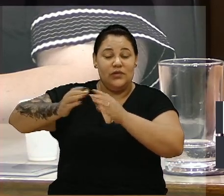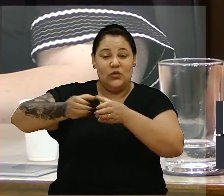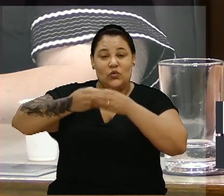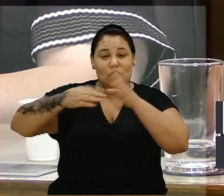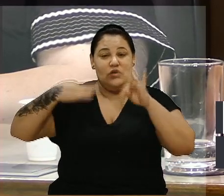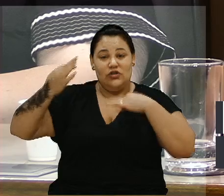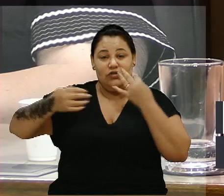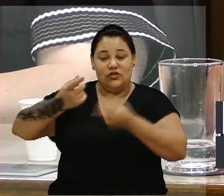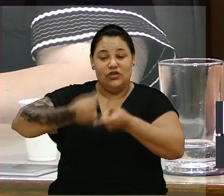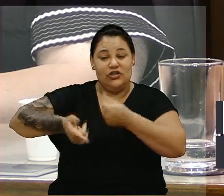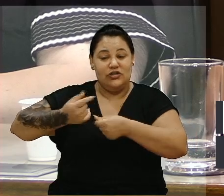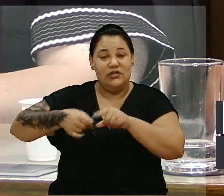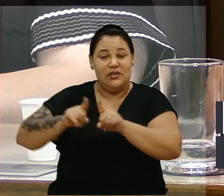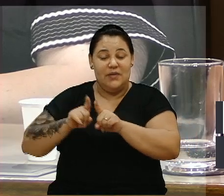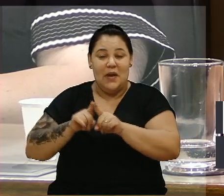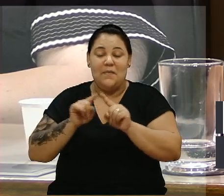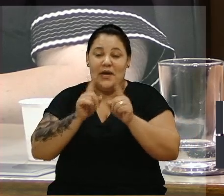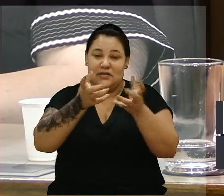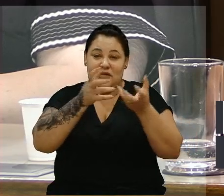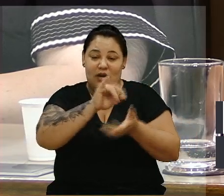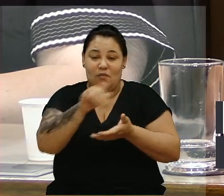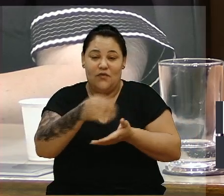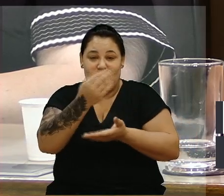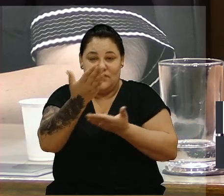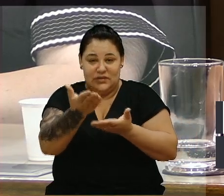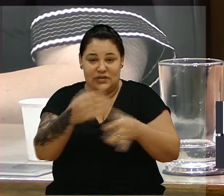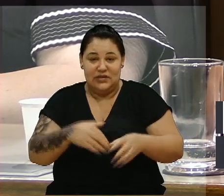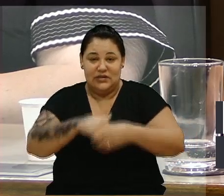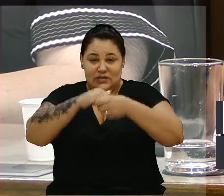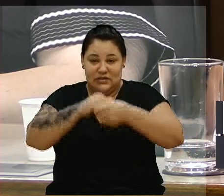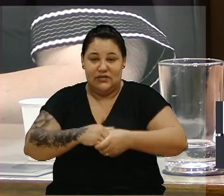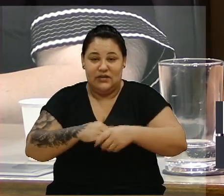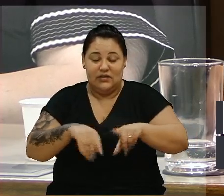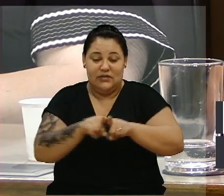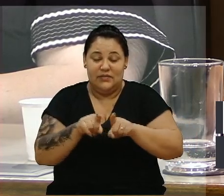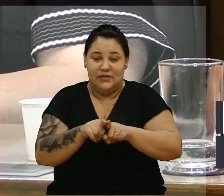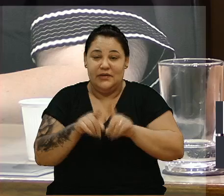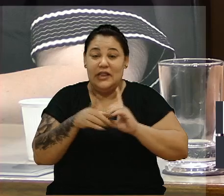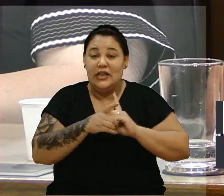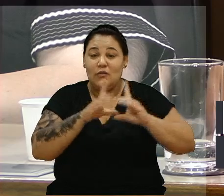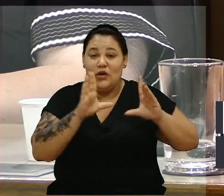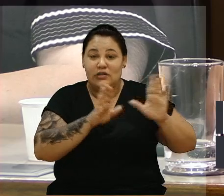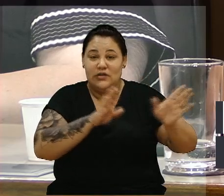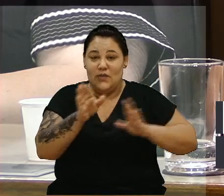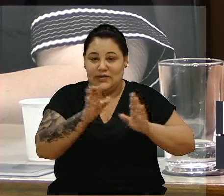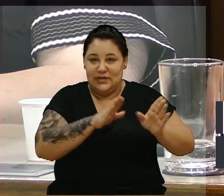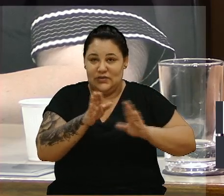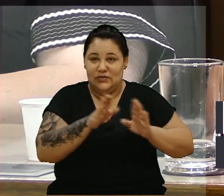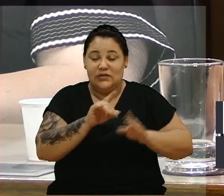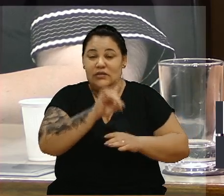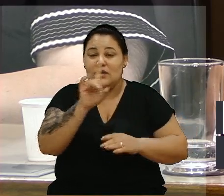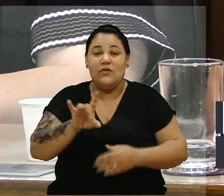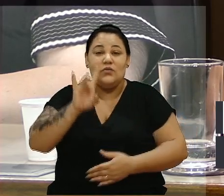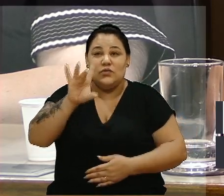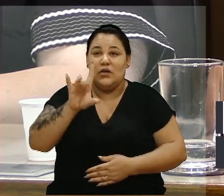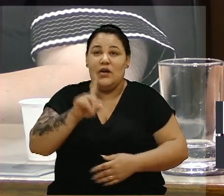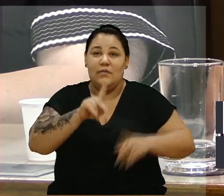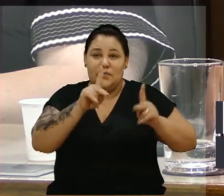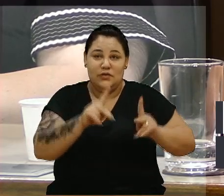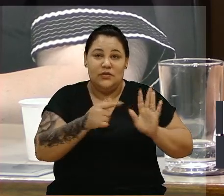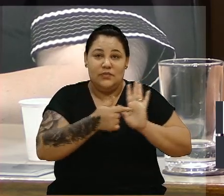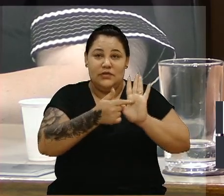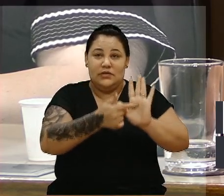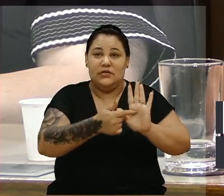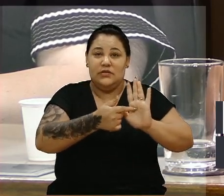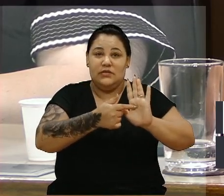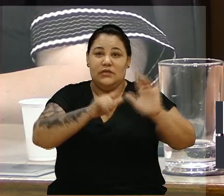Mas, presidente, eu quero aproveitar o senhor e saudar a questão de democratizar o acesso, né? Não somente os apresentadores da TV